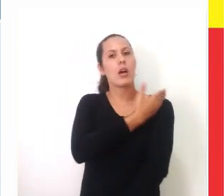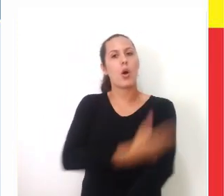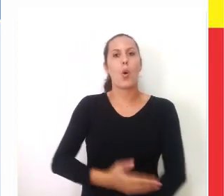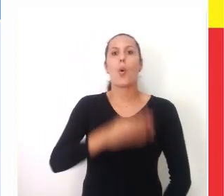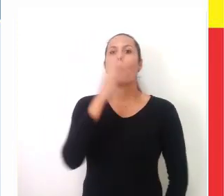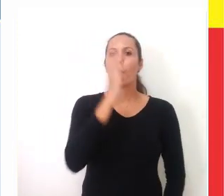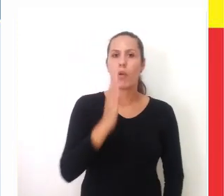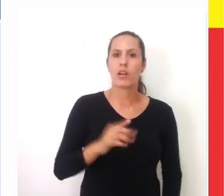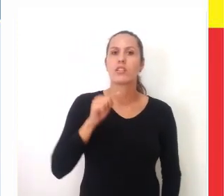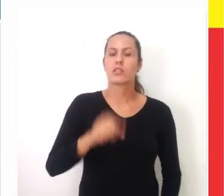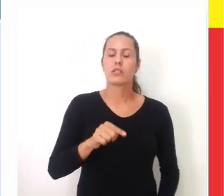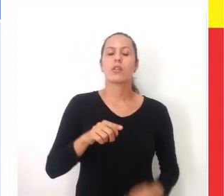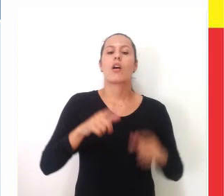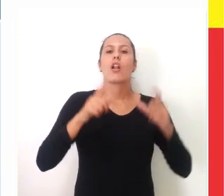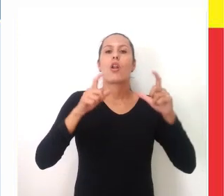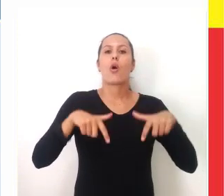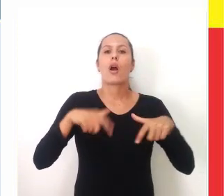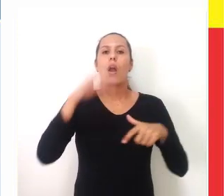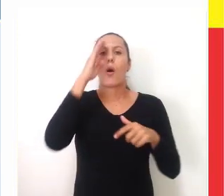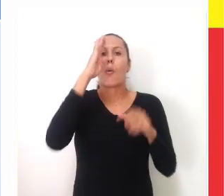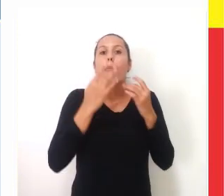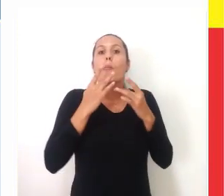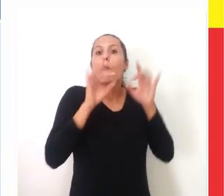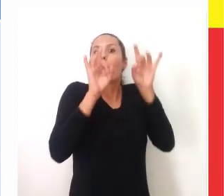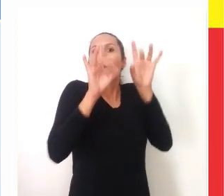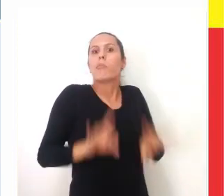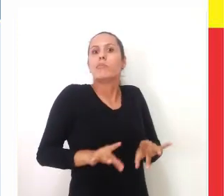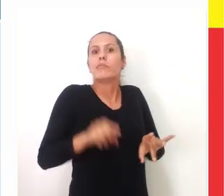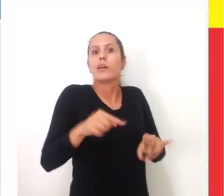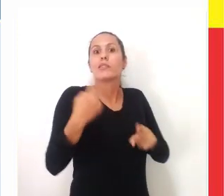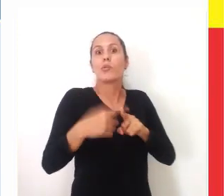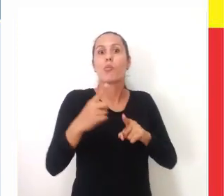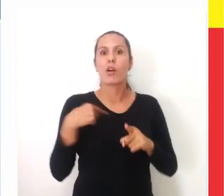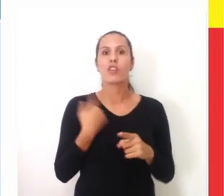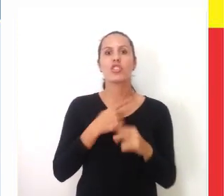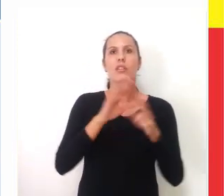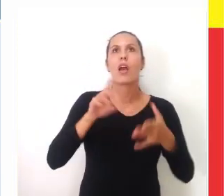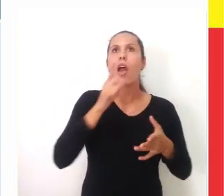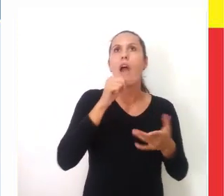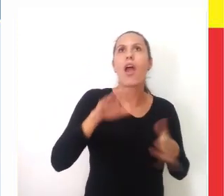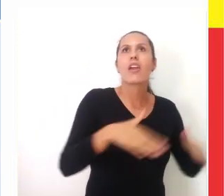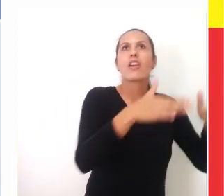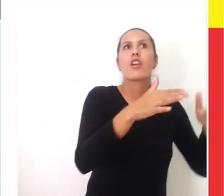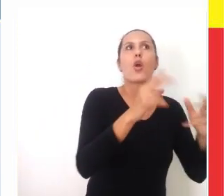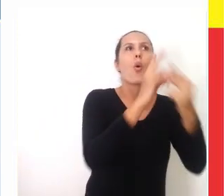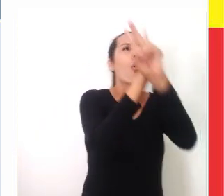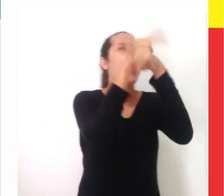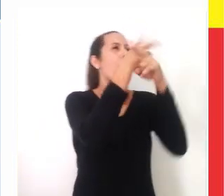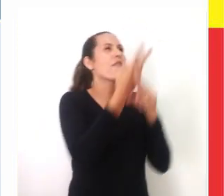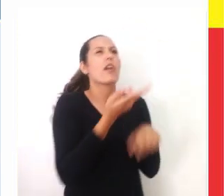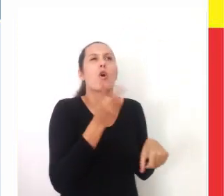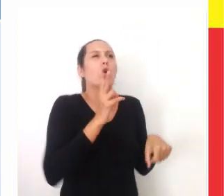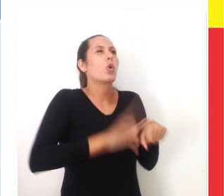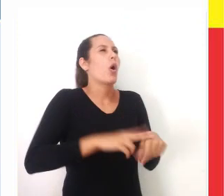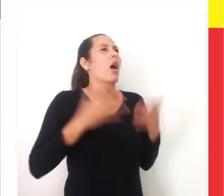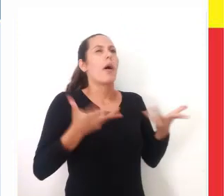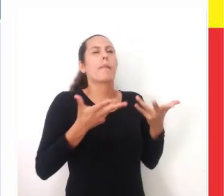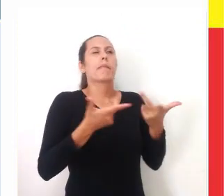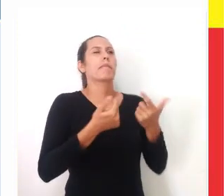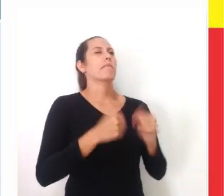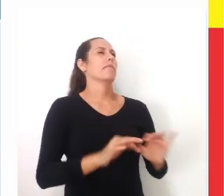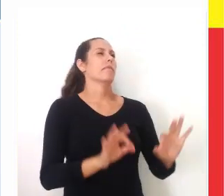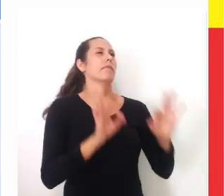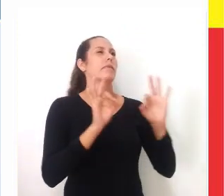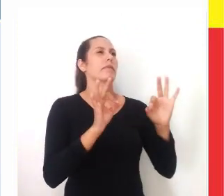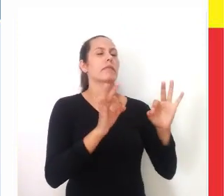é um país privilegiado. Temos rios e temos ventos. Ora, rio para energia